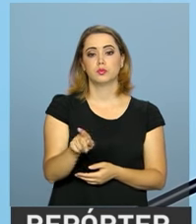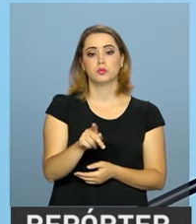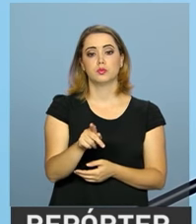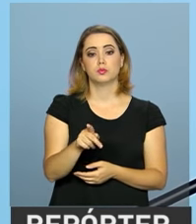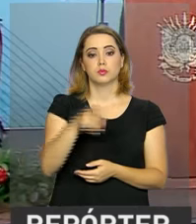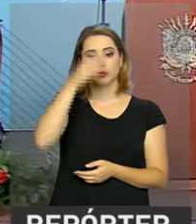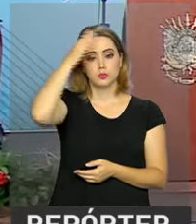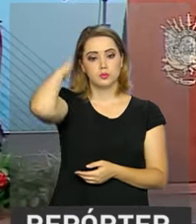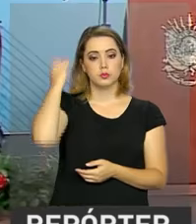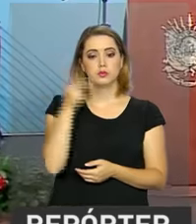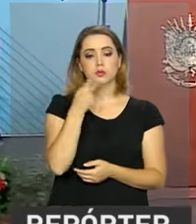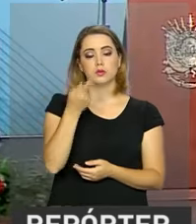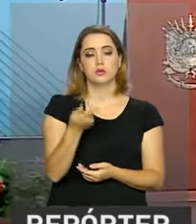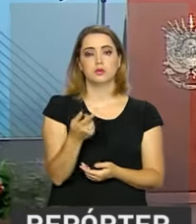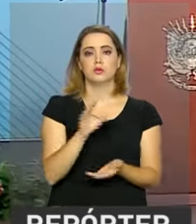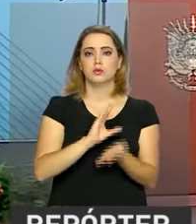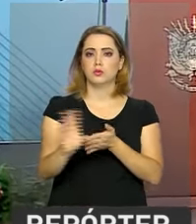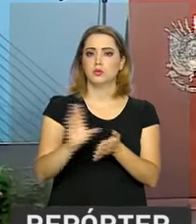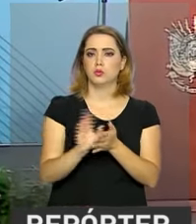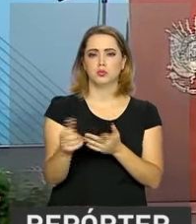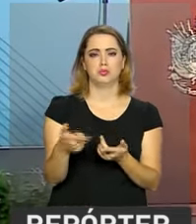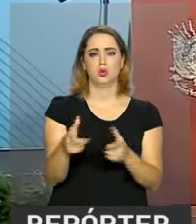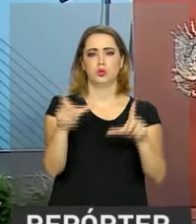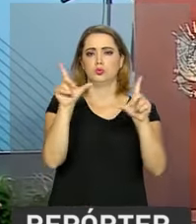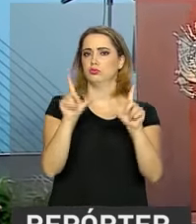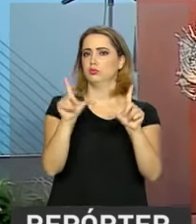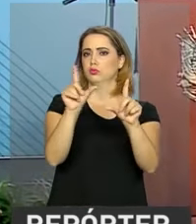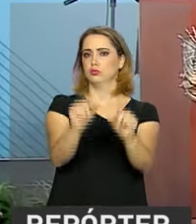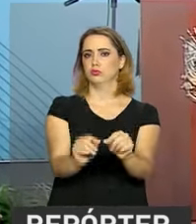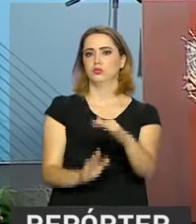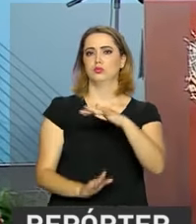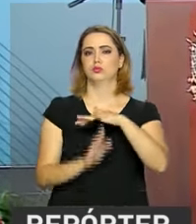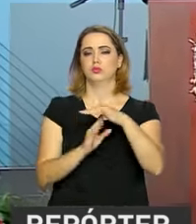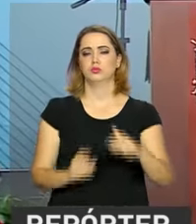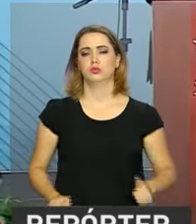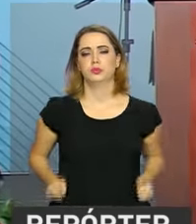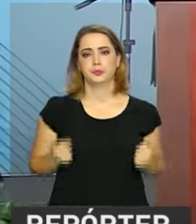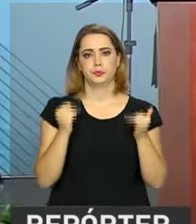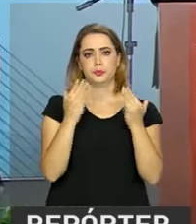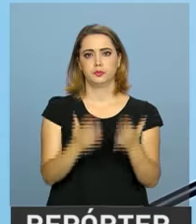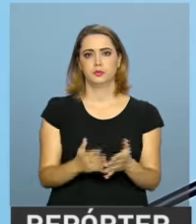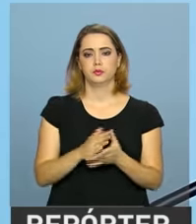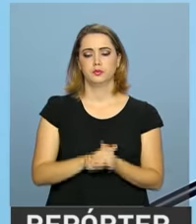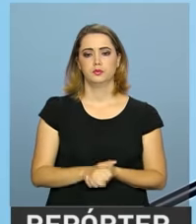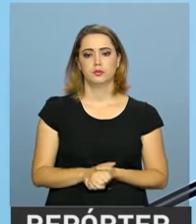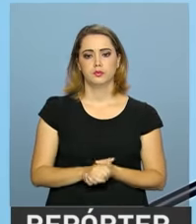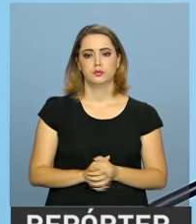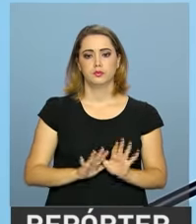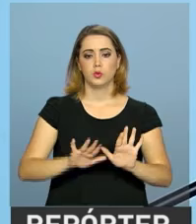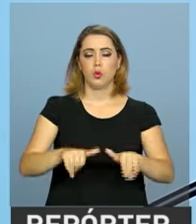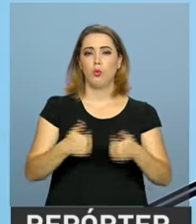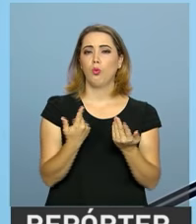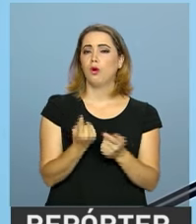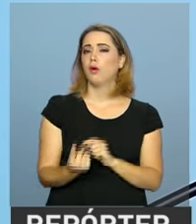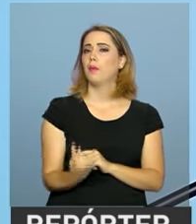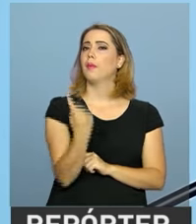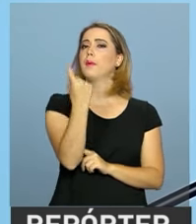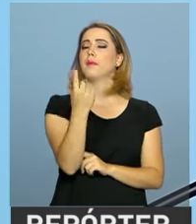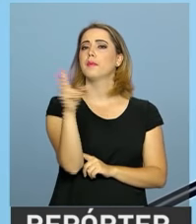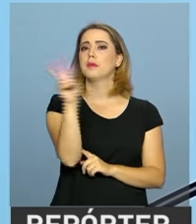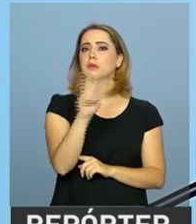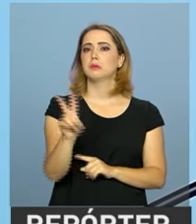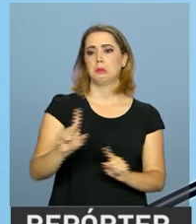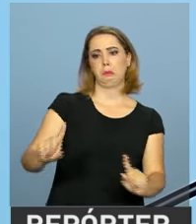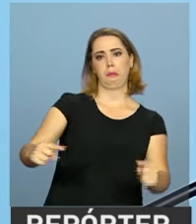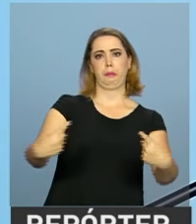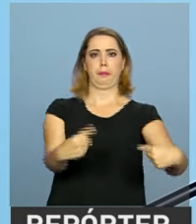saúde e educação não foram reduzidos com a lei do teto dos gastos públicos. Qual foi a primeira